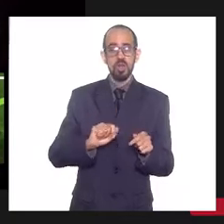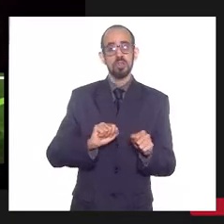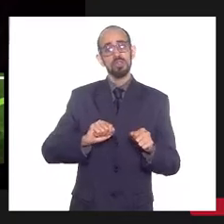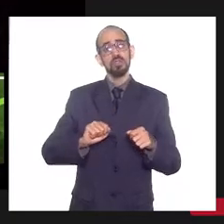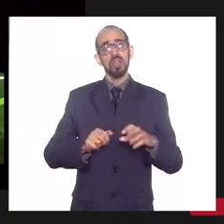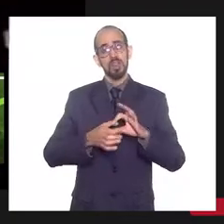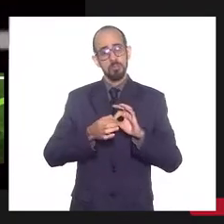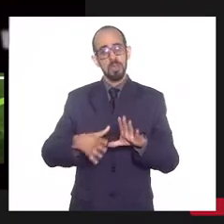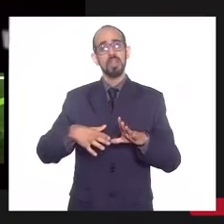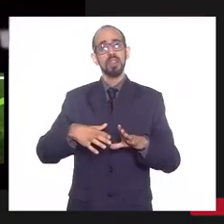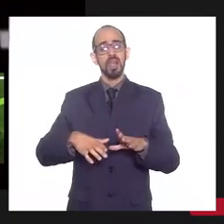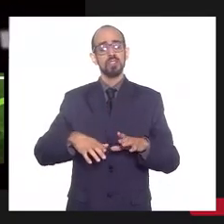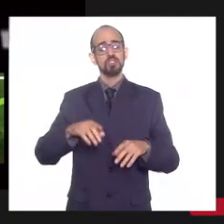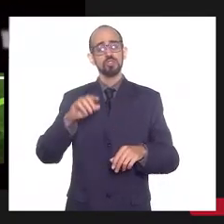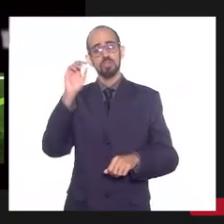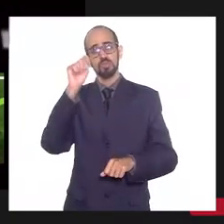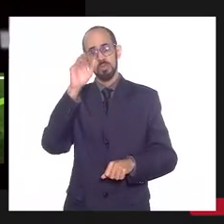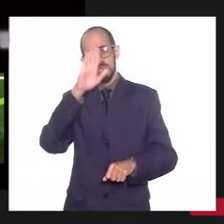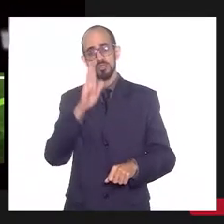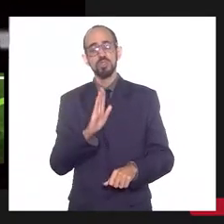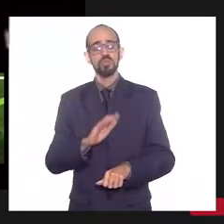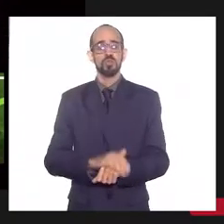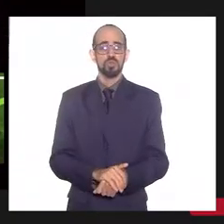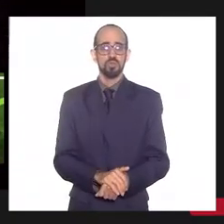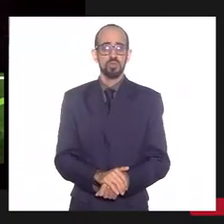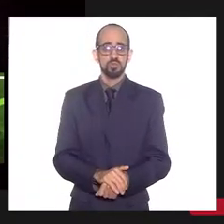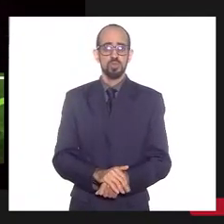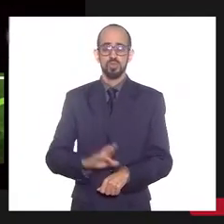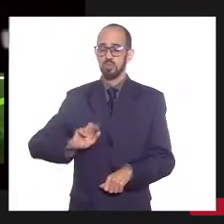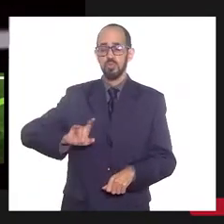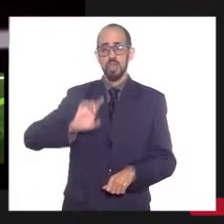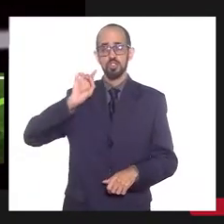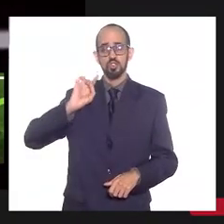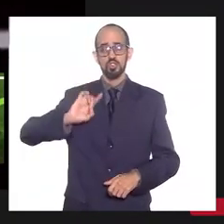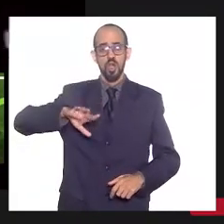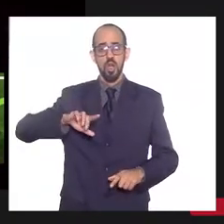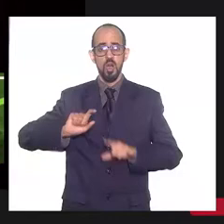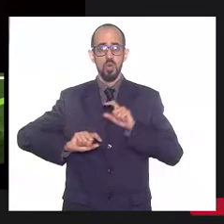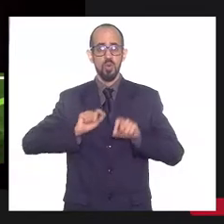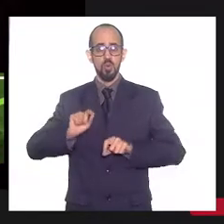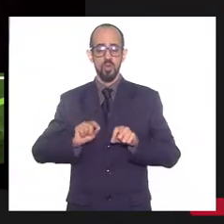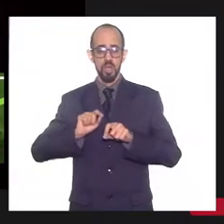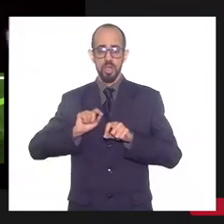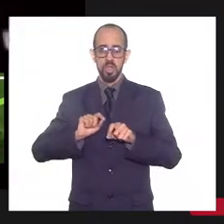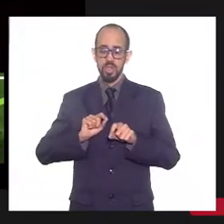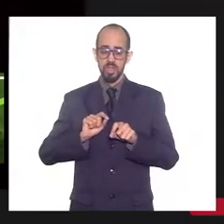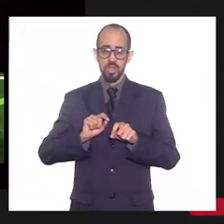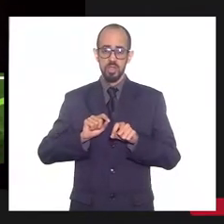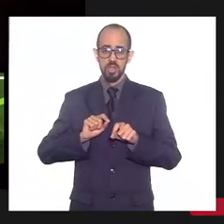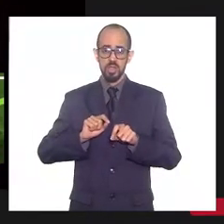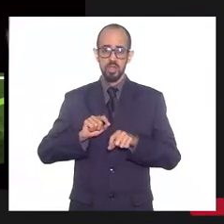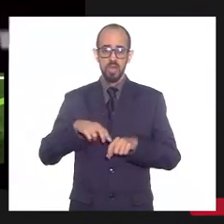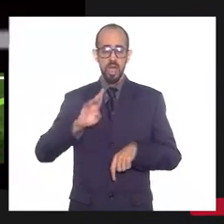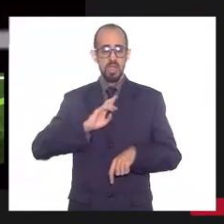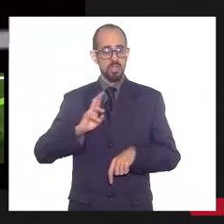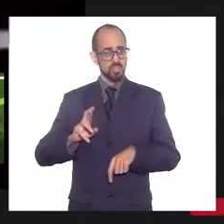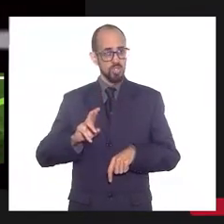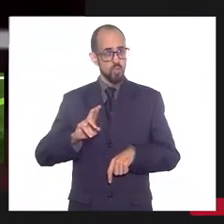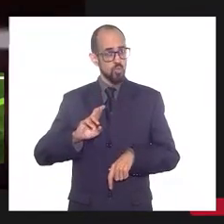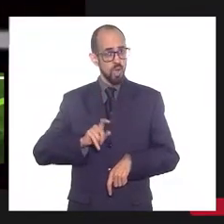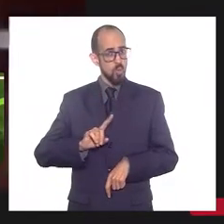democrática do nosso país e isso não atingir é apenas os religiosos